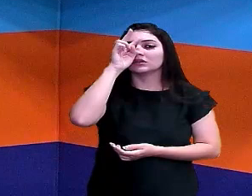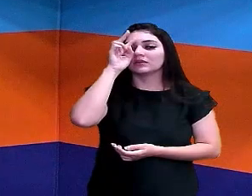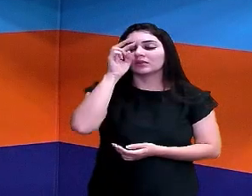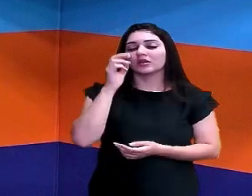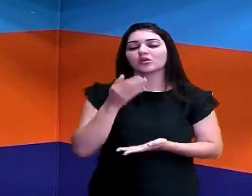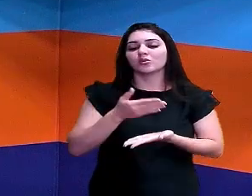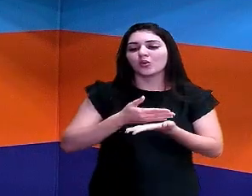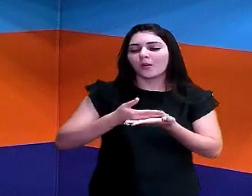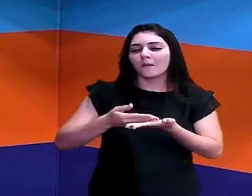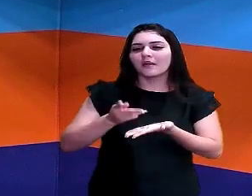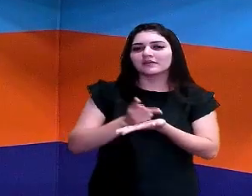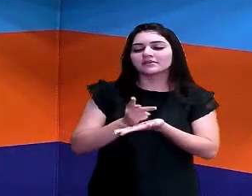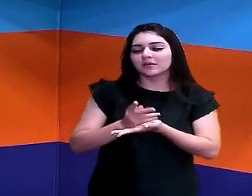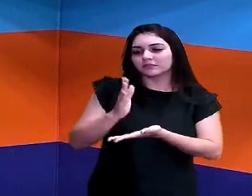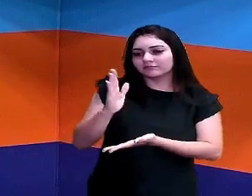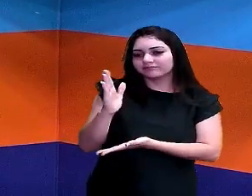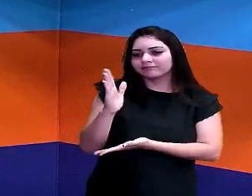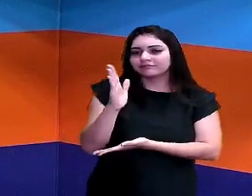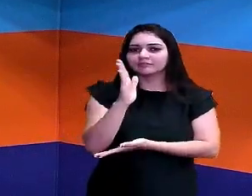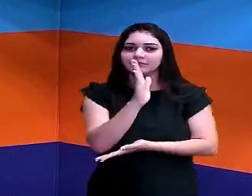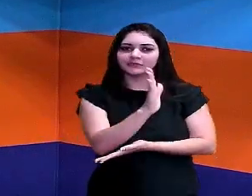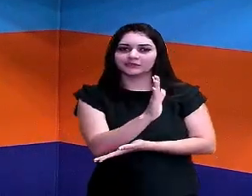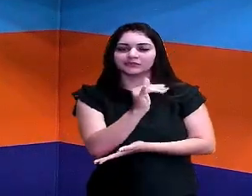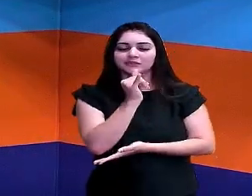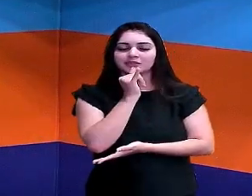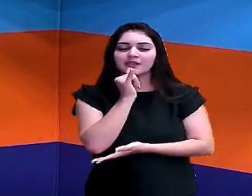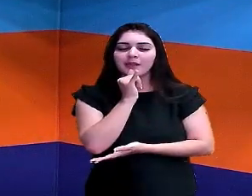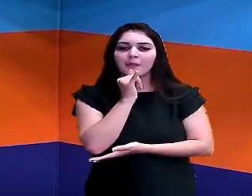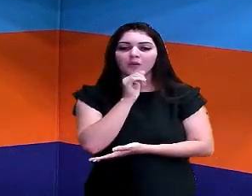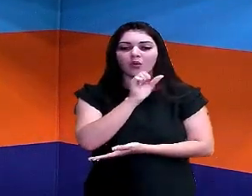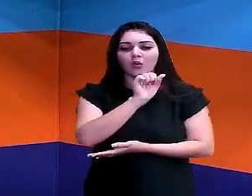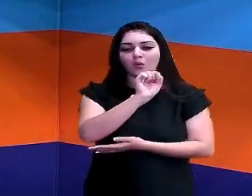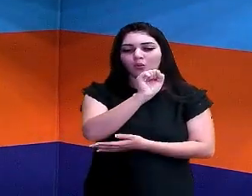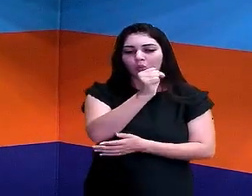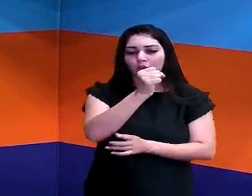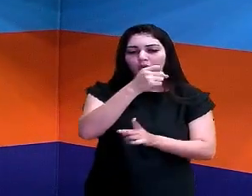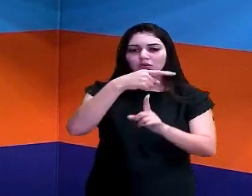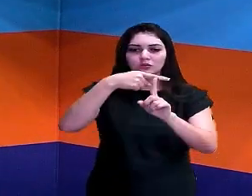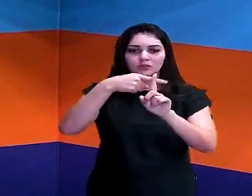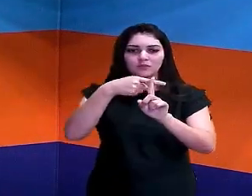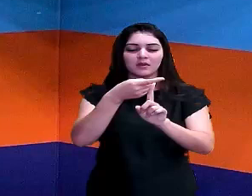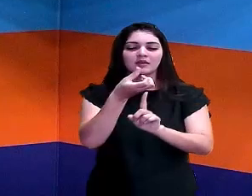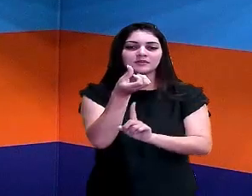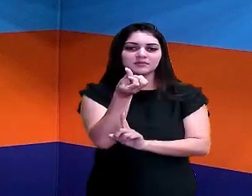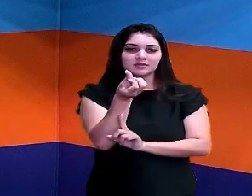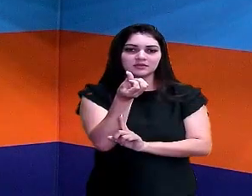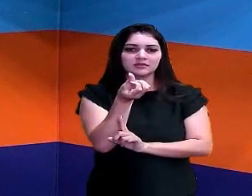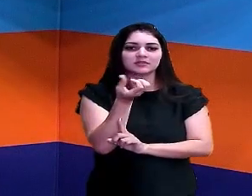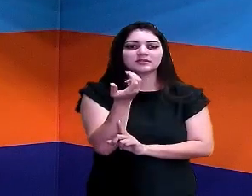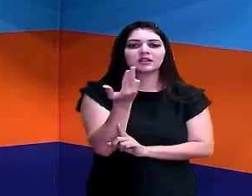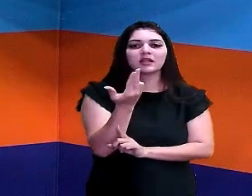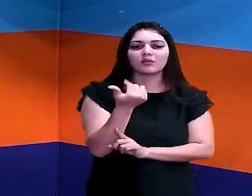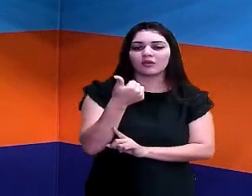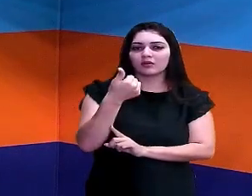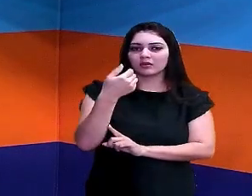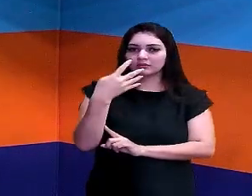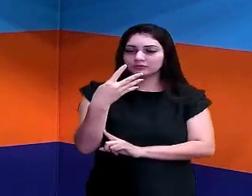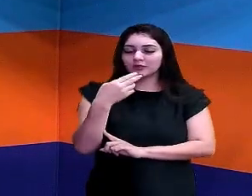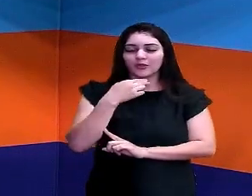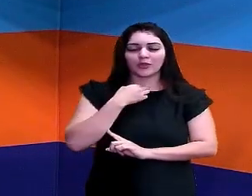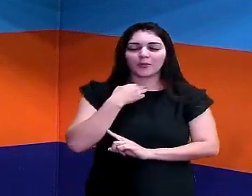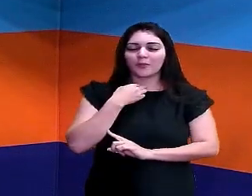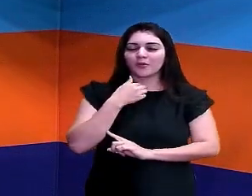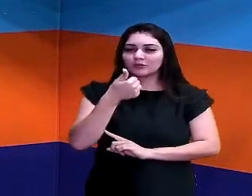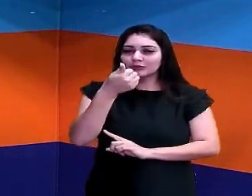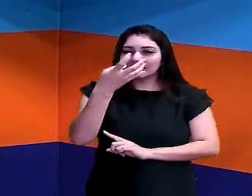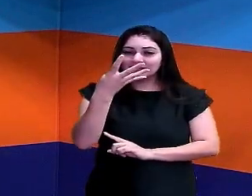da direita para a esquerda. Então, 8 mais 6. Quanto é que vai dar 8 mais 6, gente? Vai dar 14. Só que eu não posso botar o 14